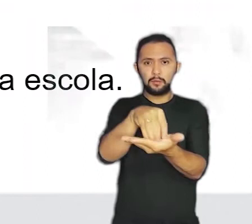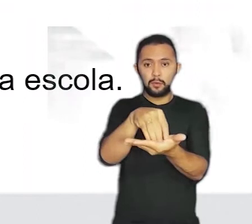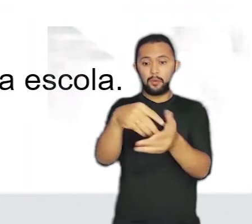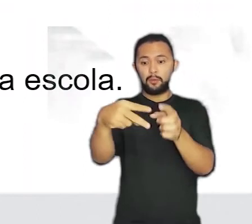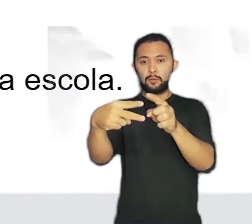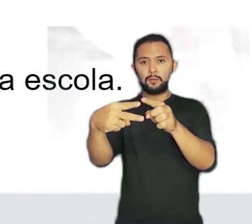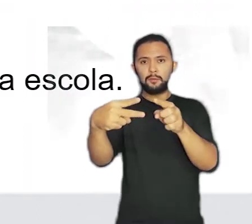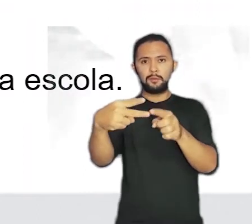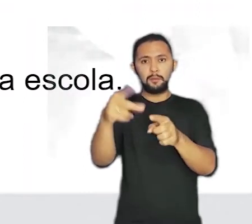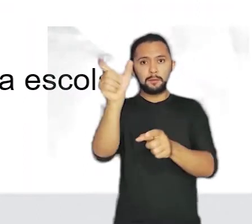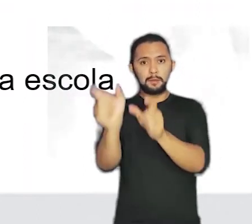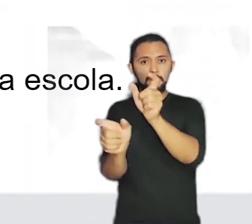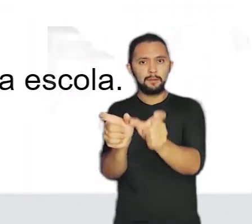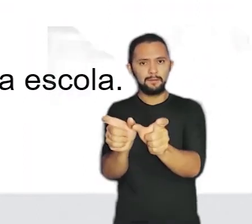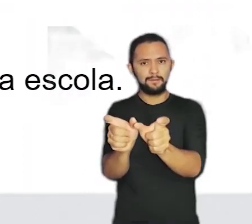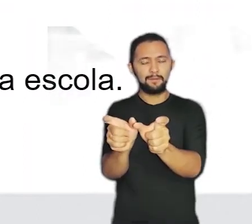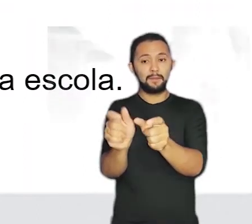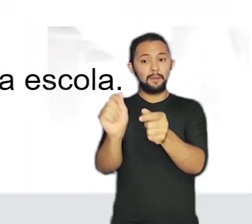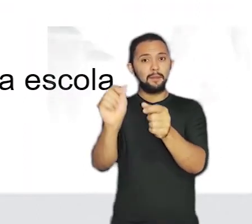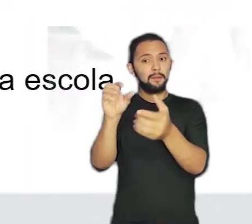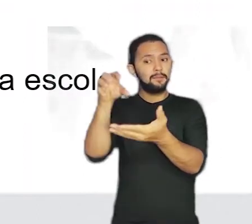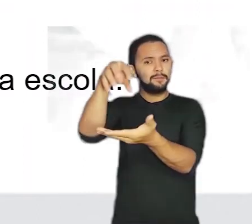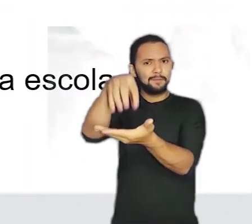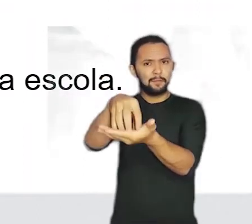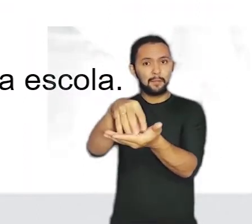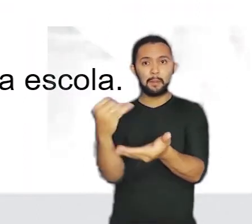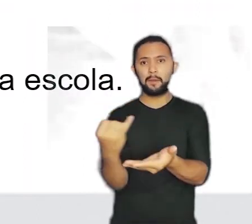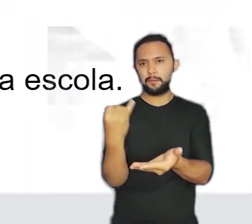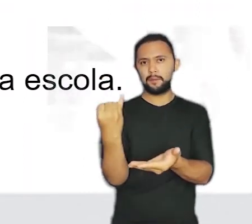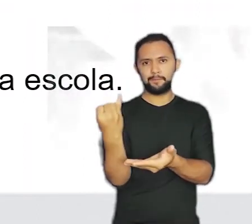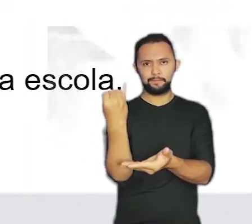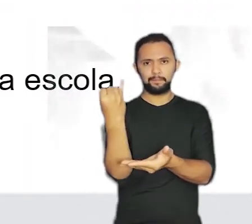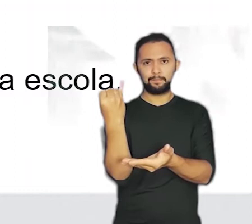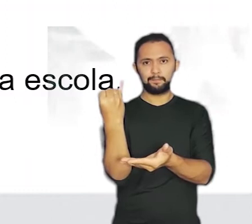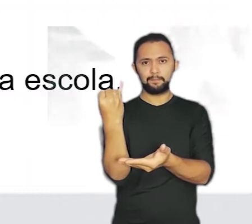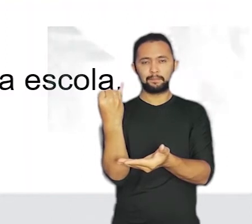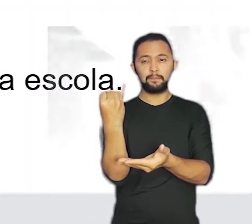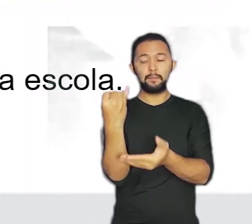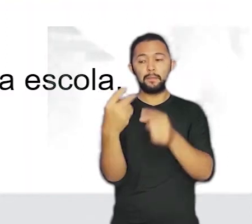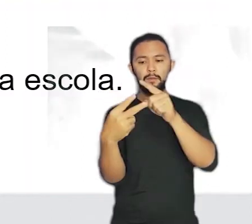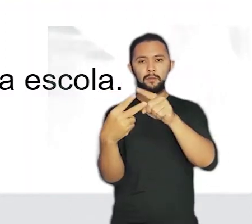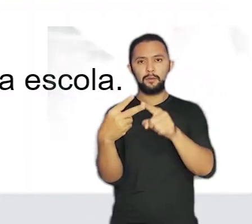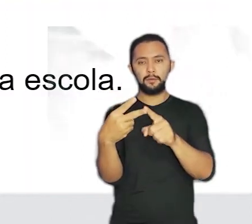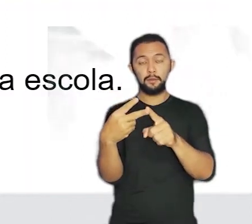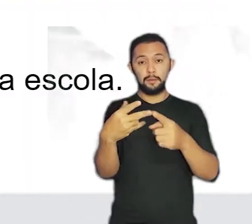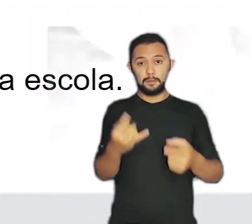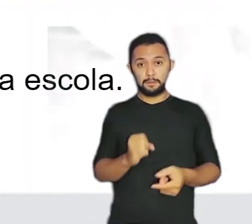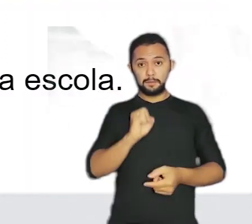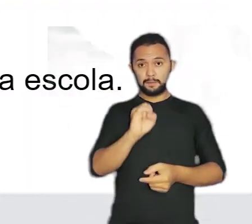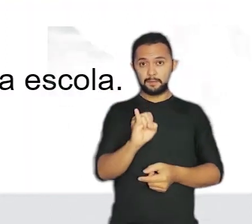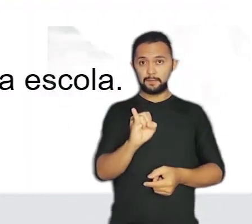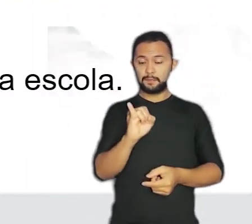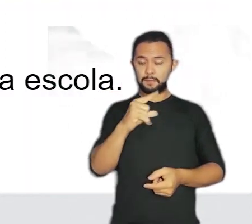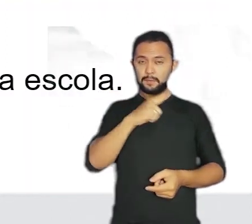as duas pessoas são centrais dentro do sujeito. Então as 2 pessoas vão ser núcleo. Se eu tenho mais